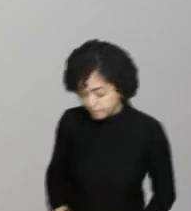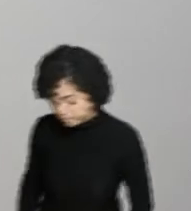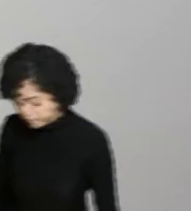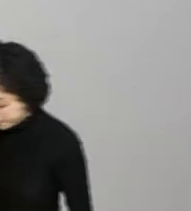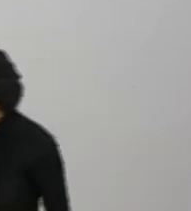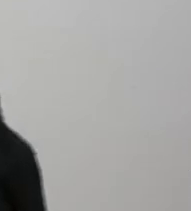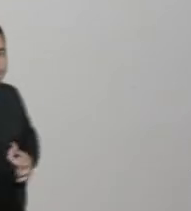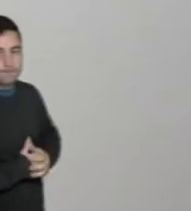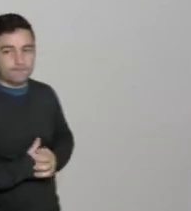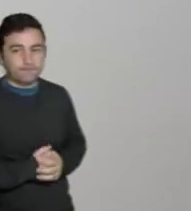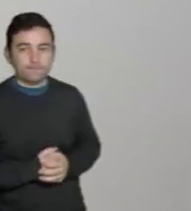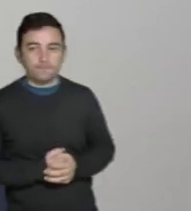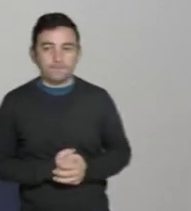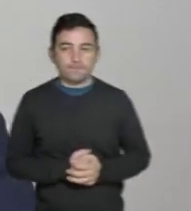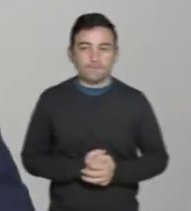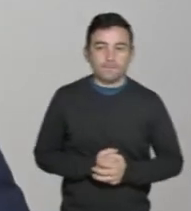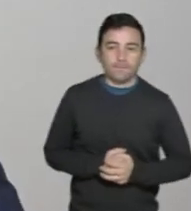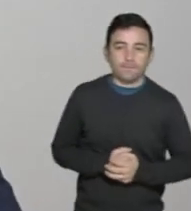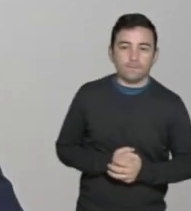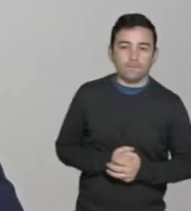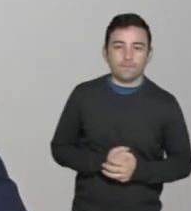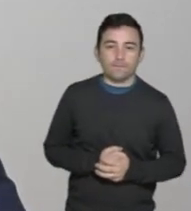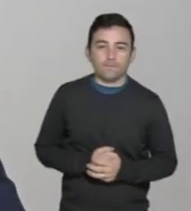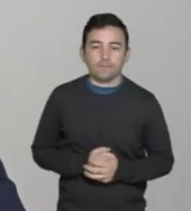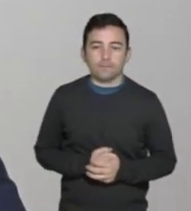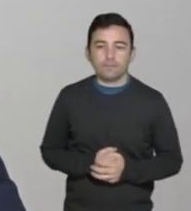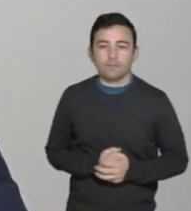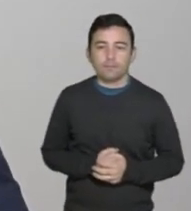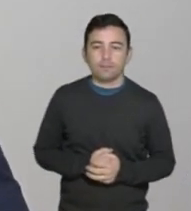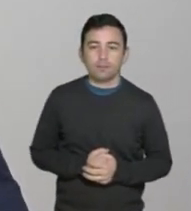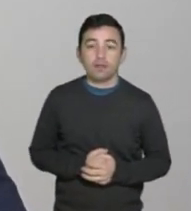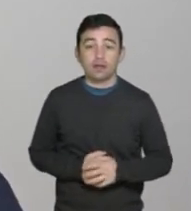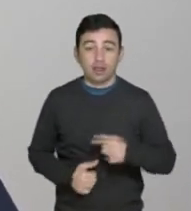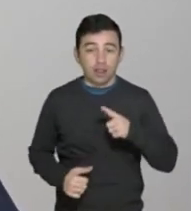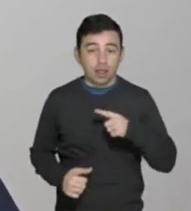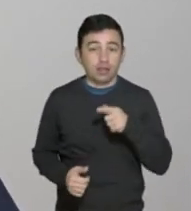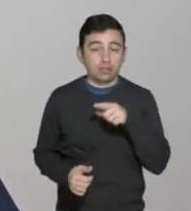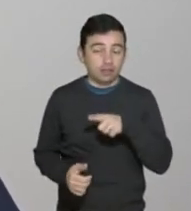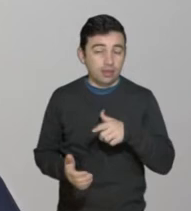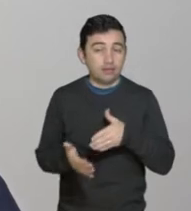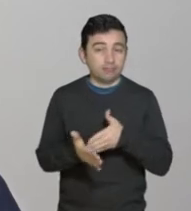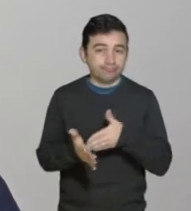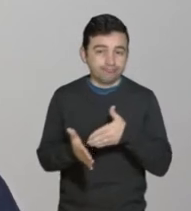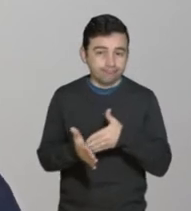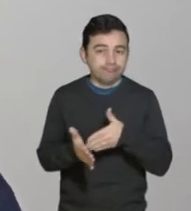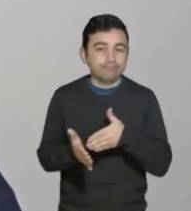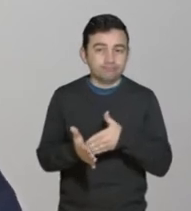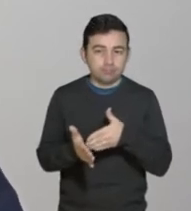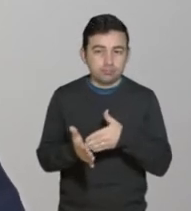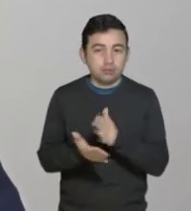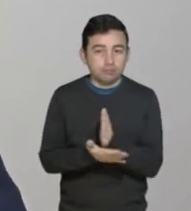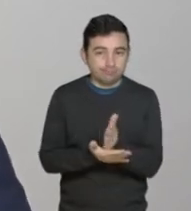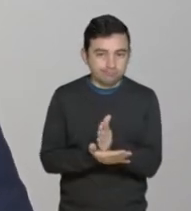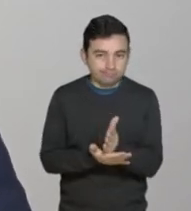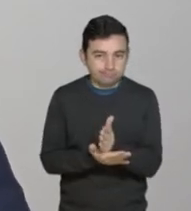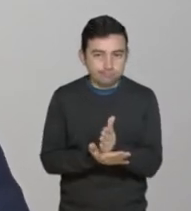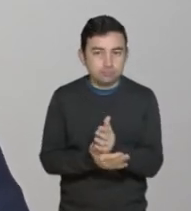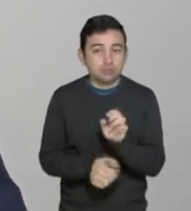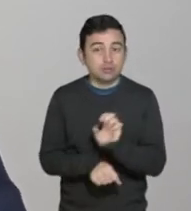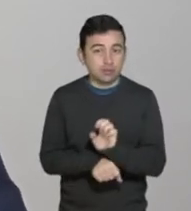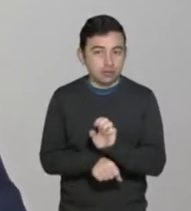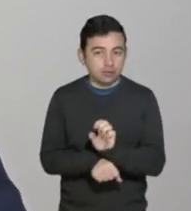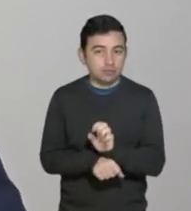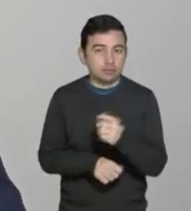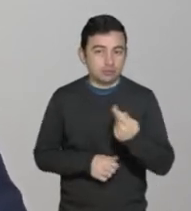que é uma barreira sanitária divisa de Estado, e que, por incrível que pareça, anos e